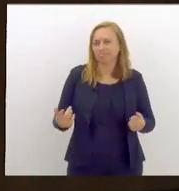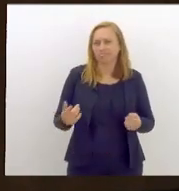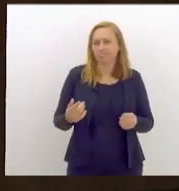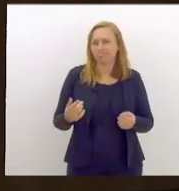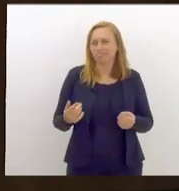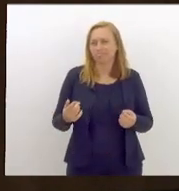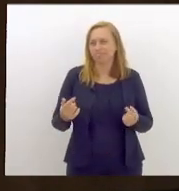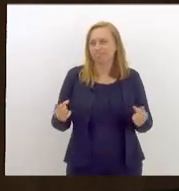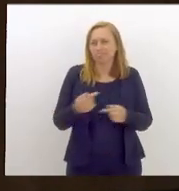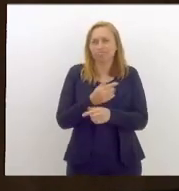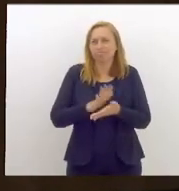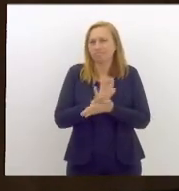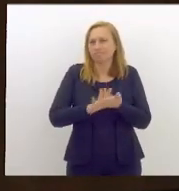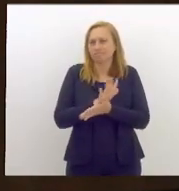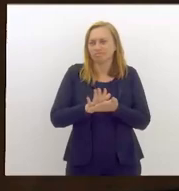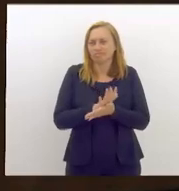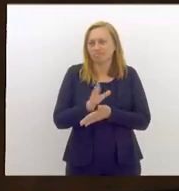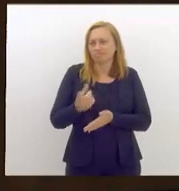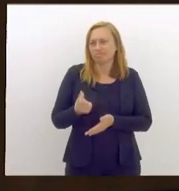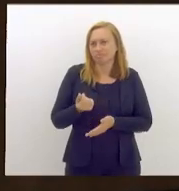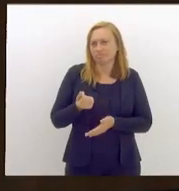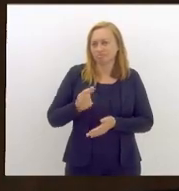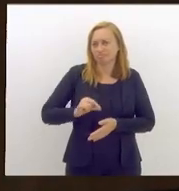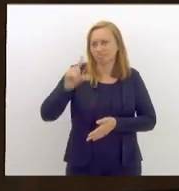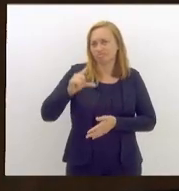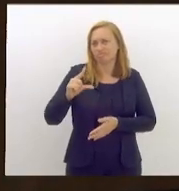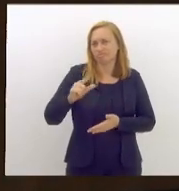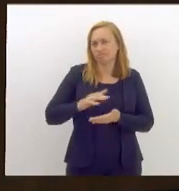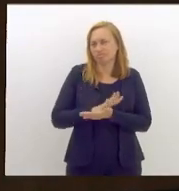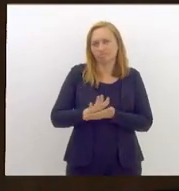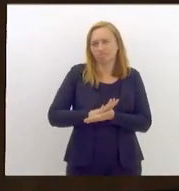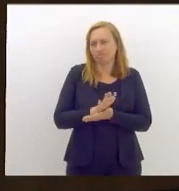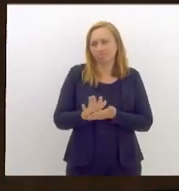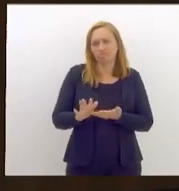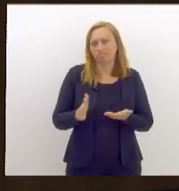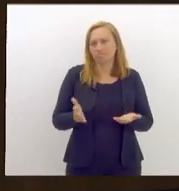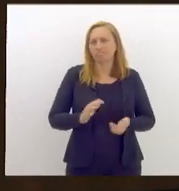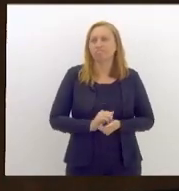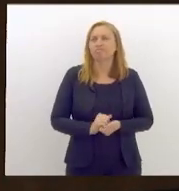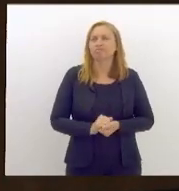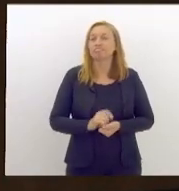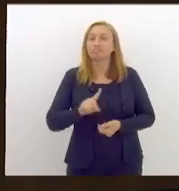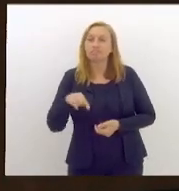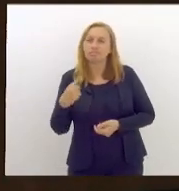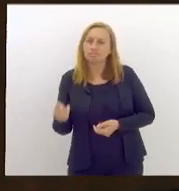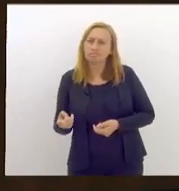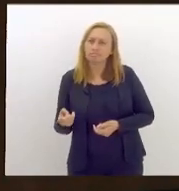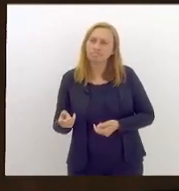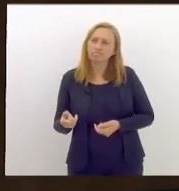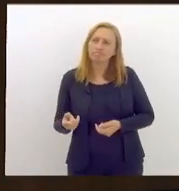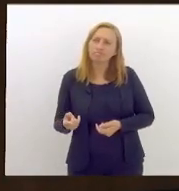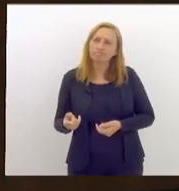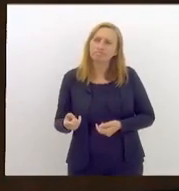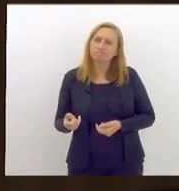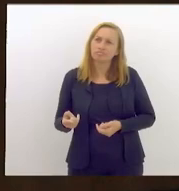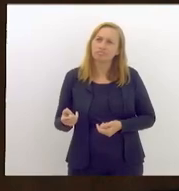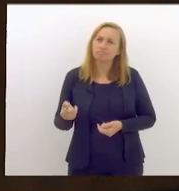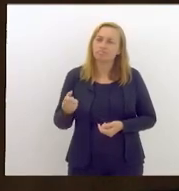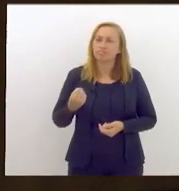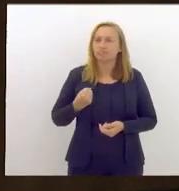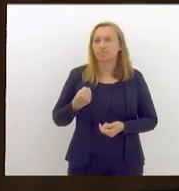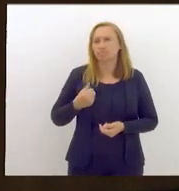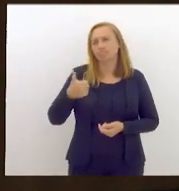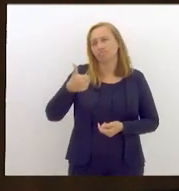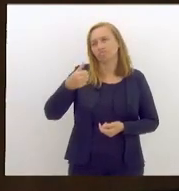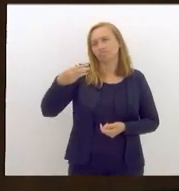história falando de aumento que não tem nada a ver com a história depois Presidente tem aqui o número sugestivo